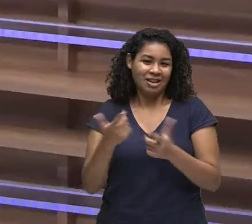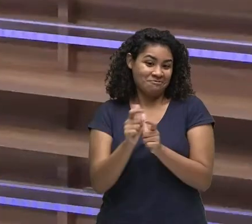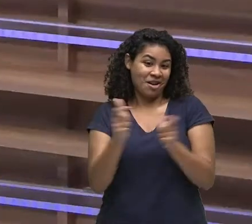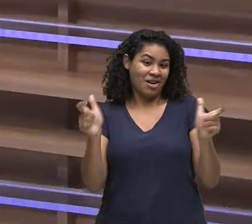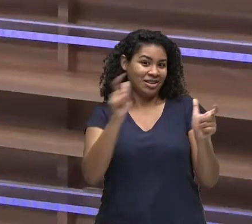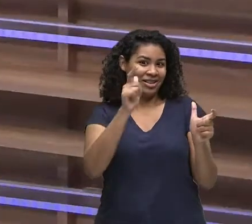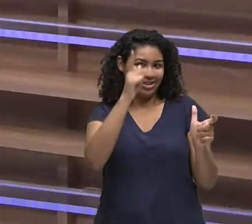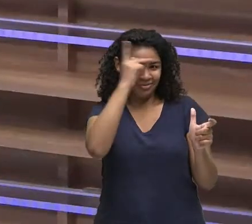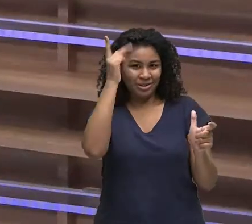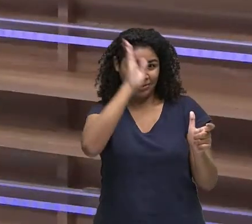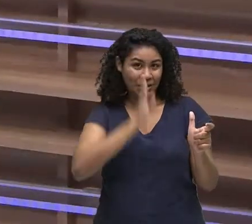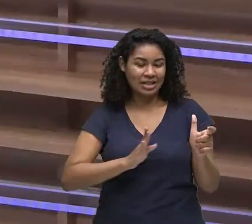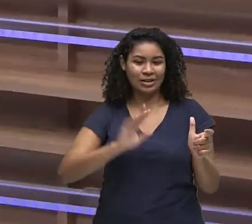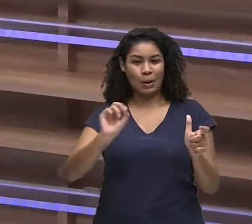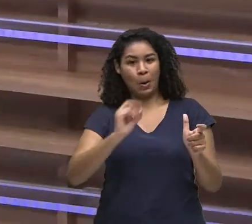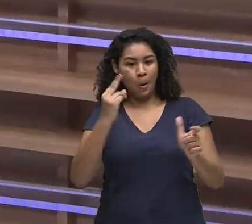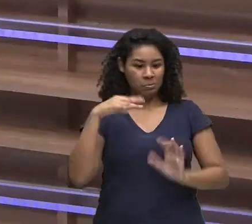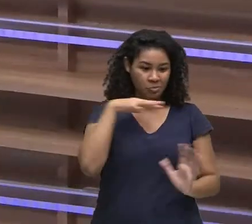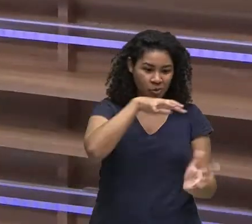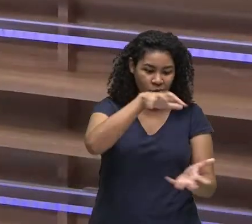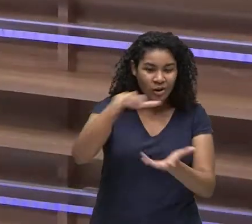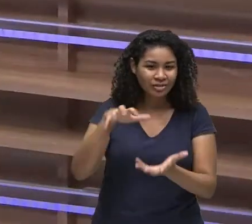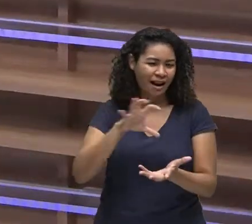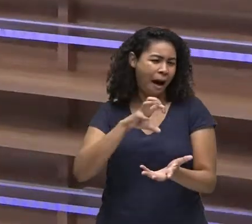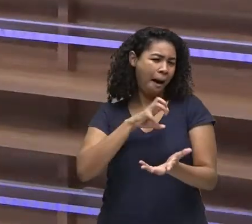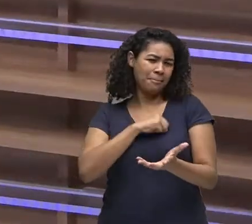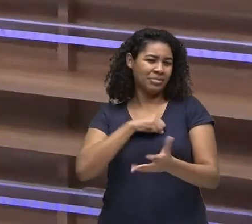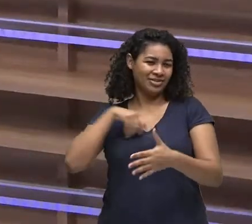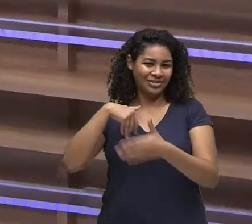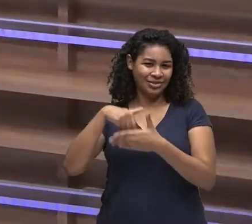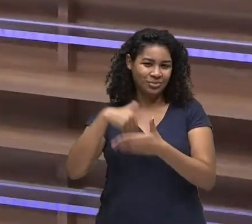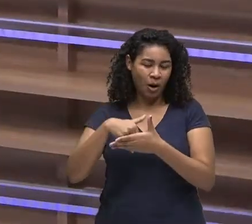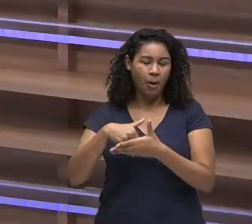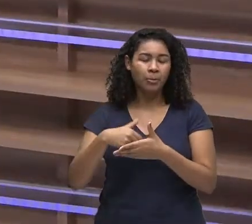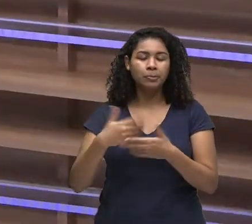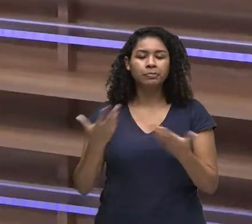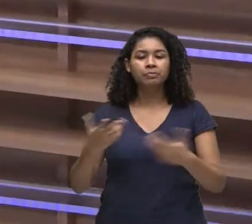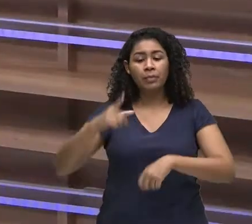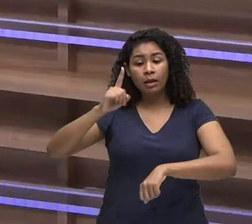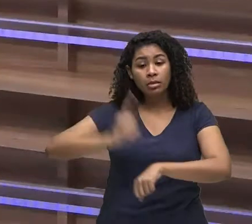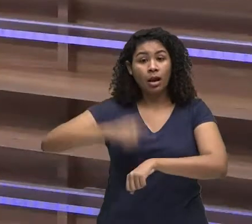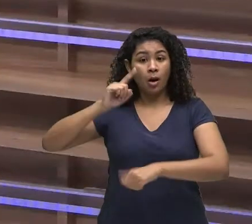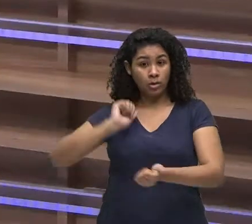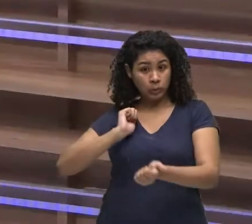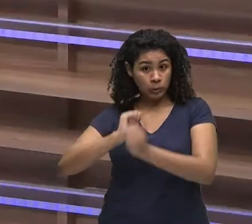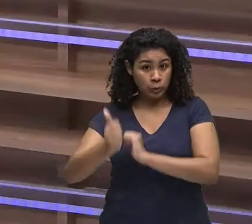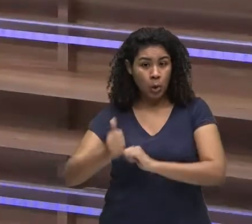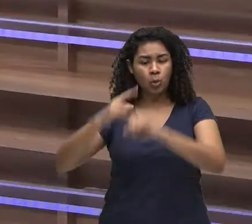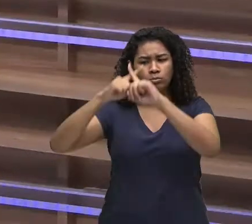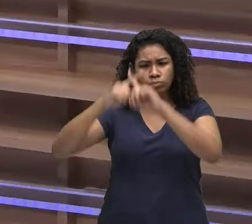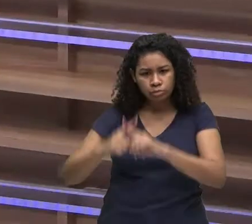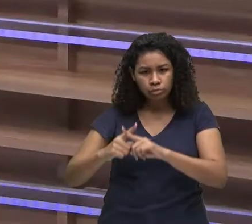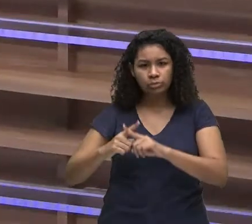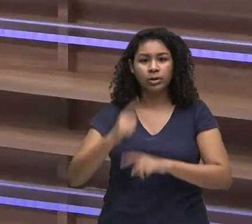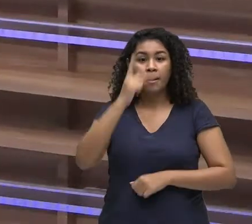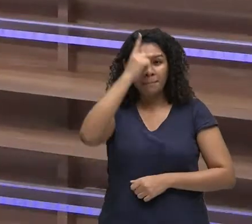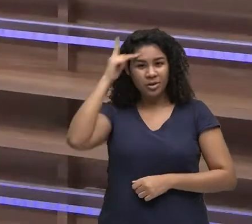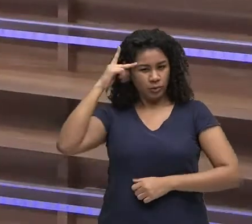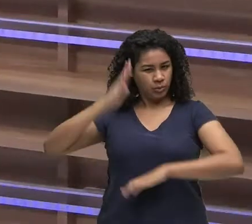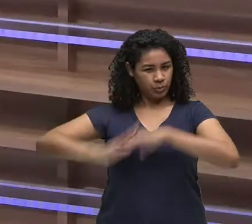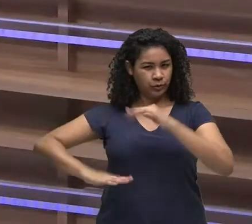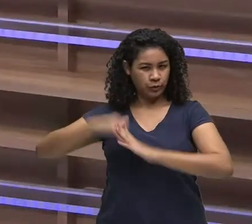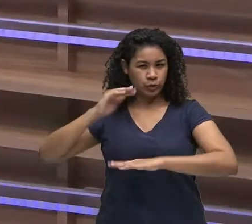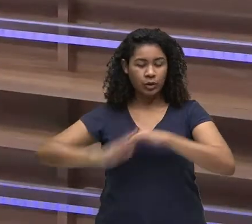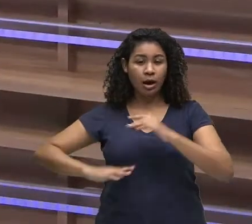paixão mundial, né? Imagina que no momento do jogo esse atleta comete ali um ato falho e